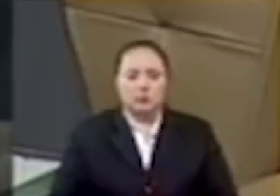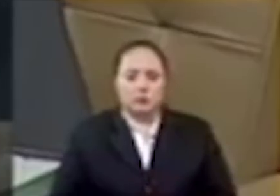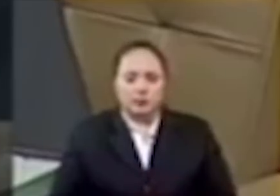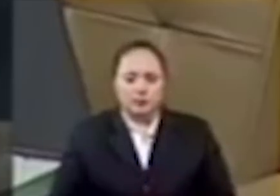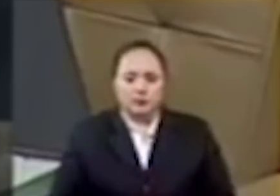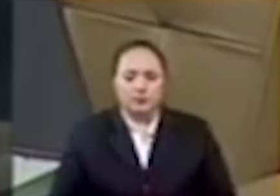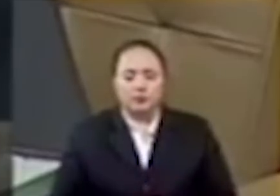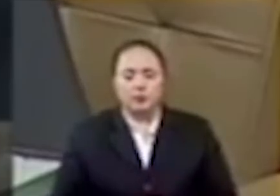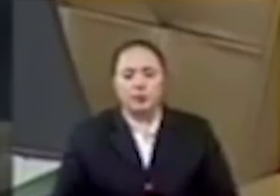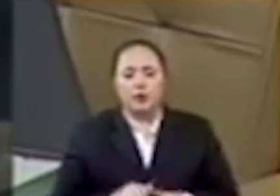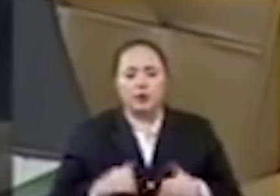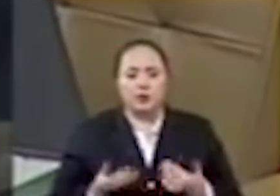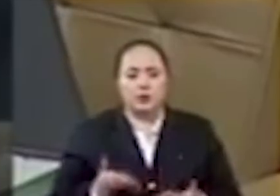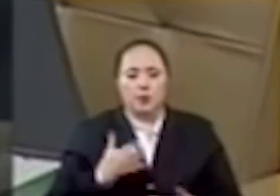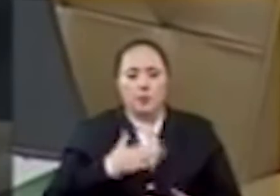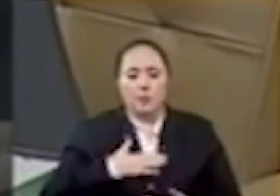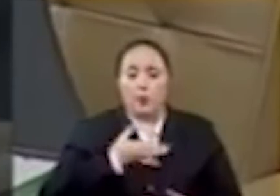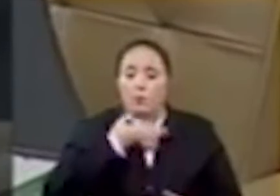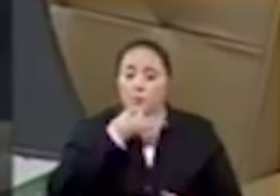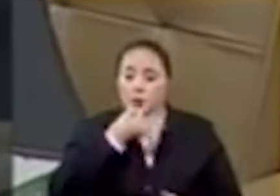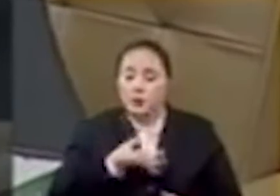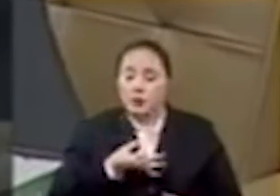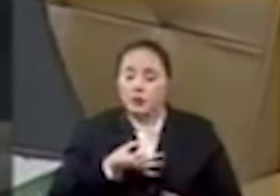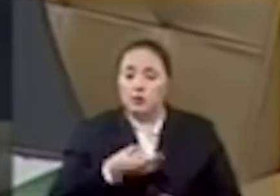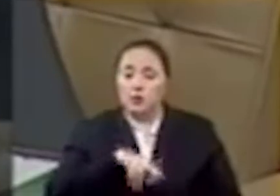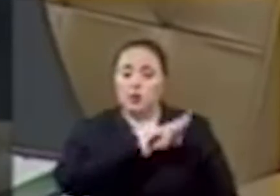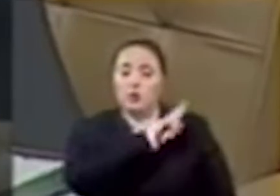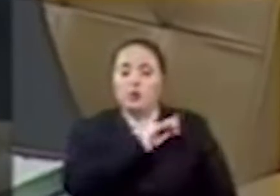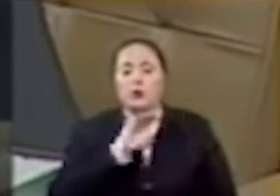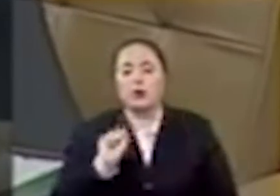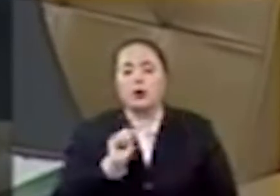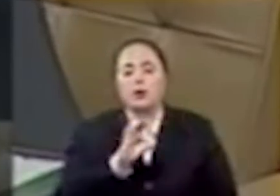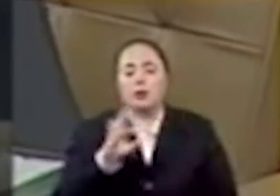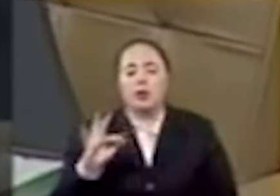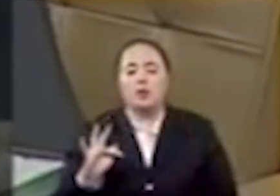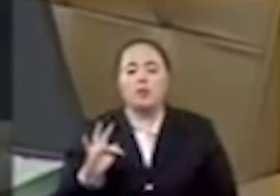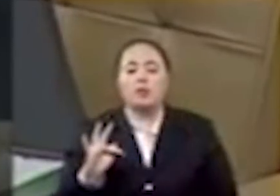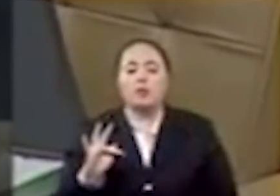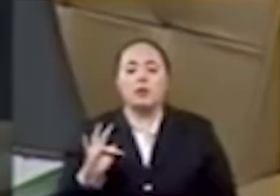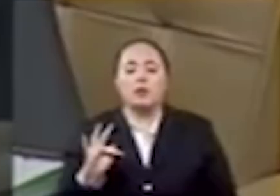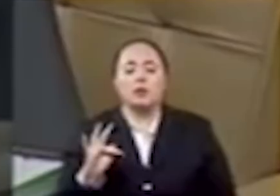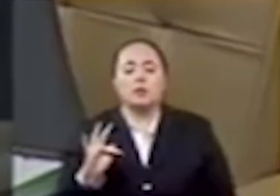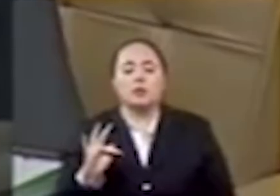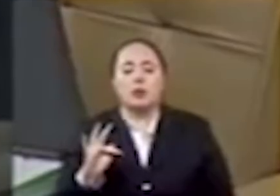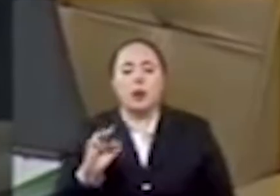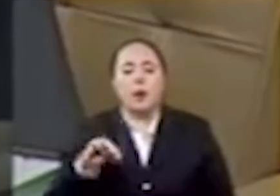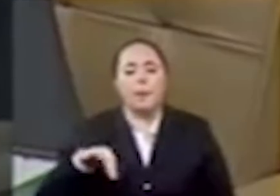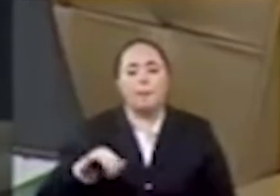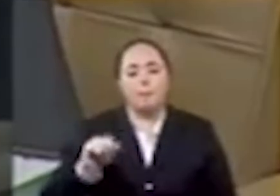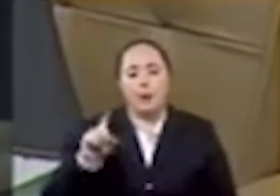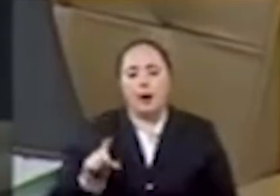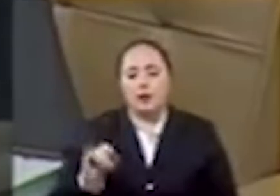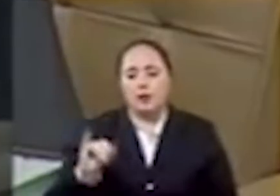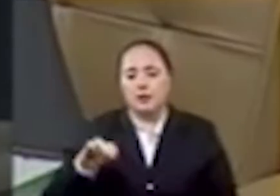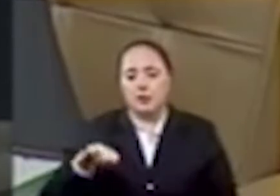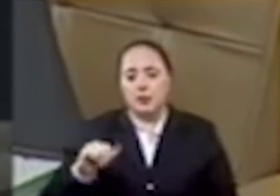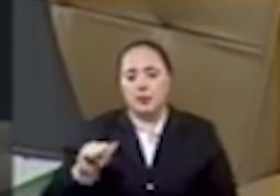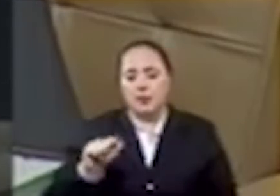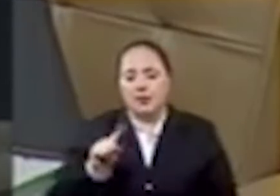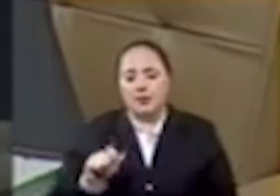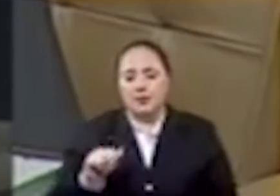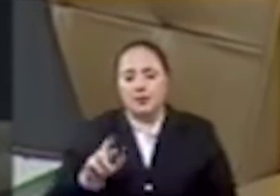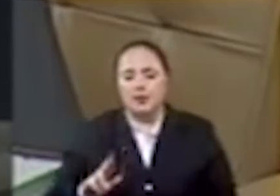Cabe, portanto, na minha visão, ao Supremo Tribunal Federal maximizar e dar efetiva força normativa